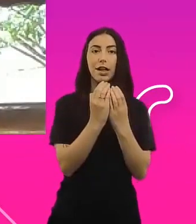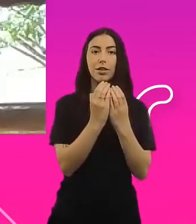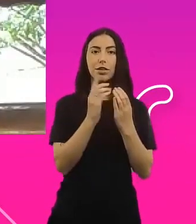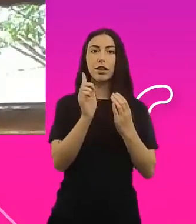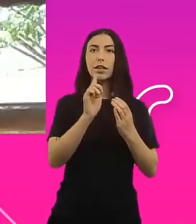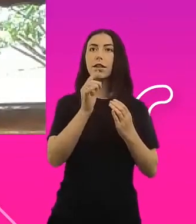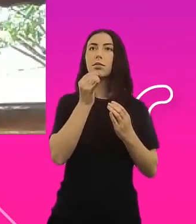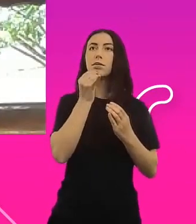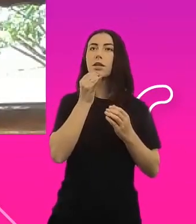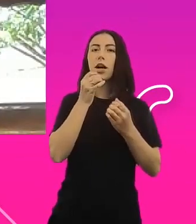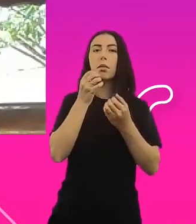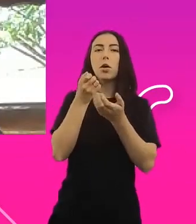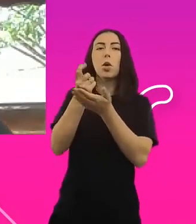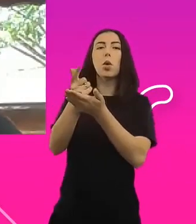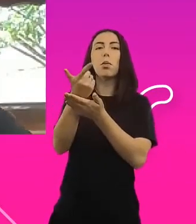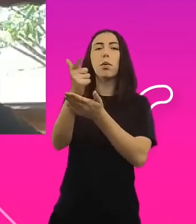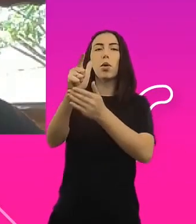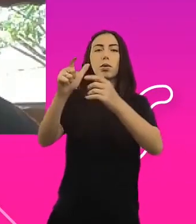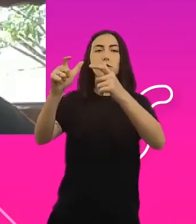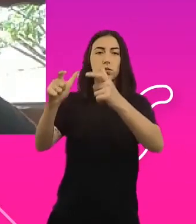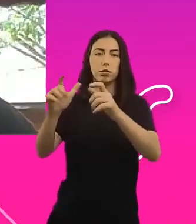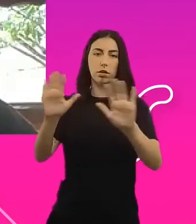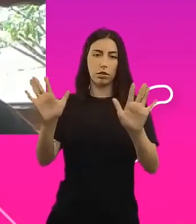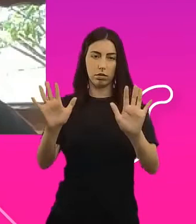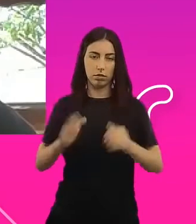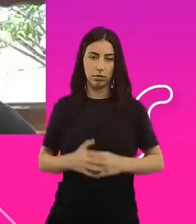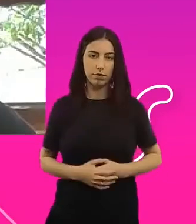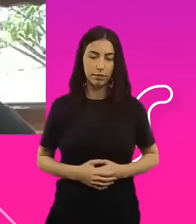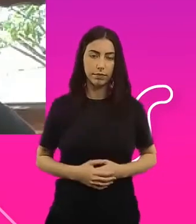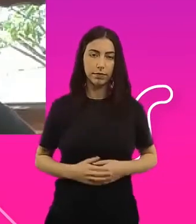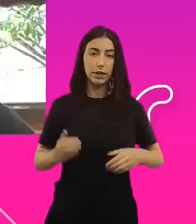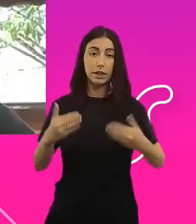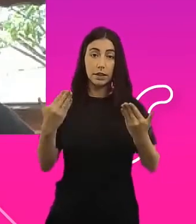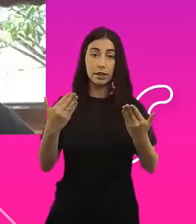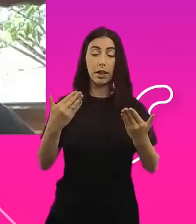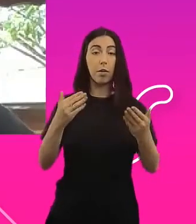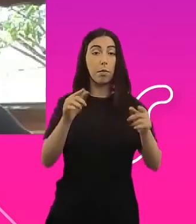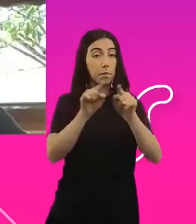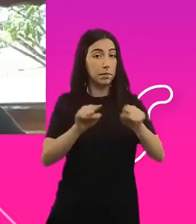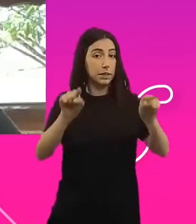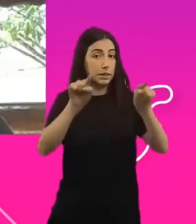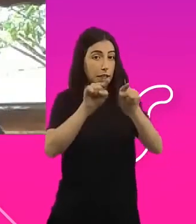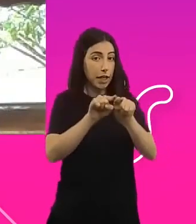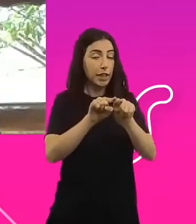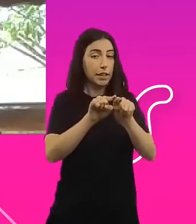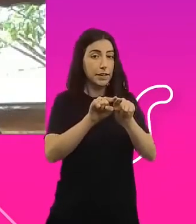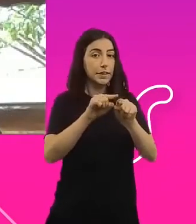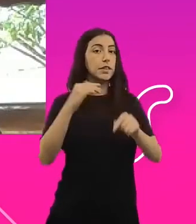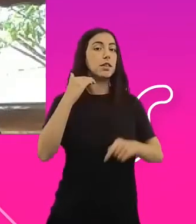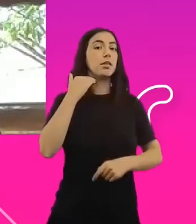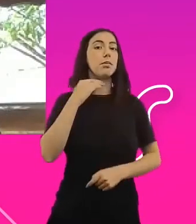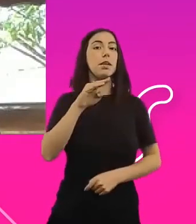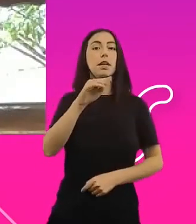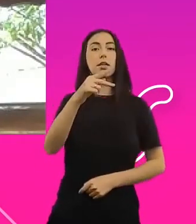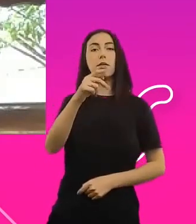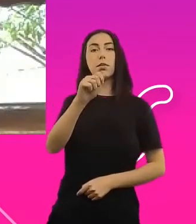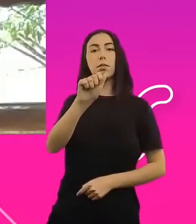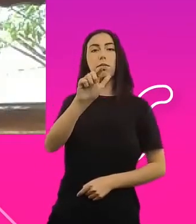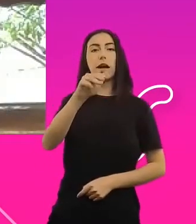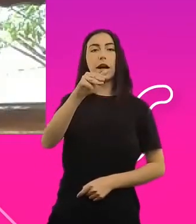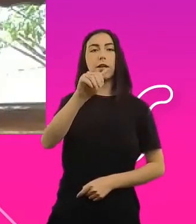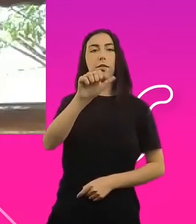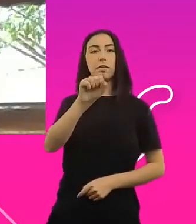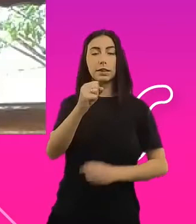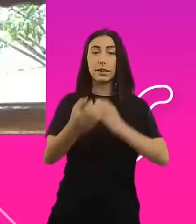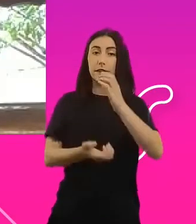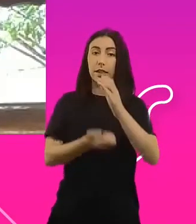em parceria com o Banco Palmas, que é um dos primeiros bancos comunitários, né, que foi lançado lá em Fortaleza, nos anos 90, a gente